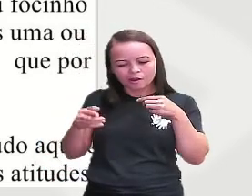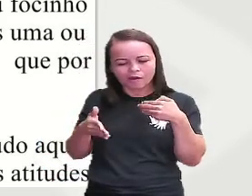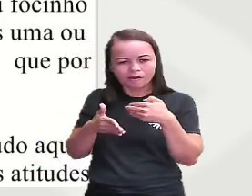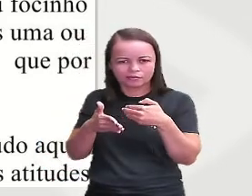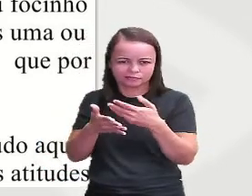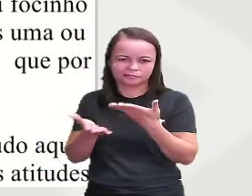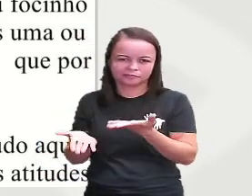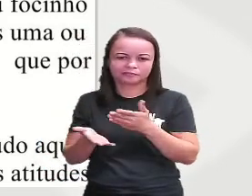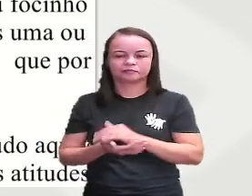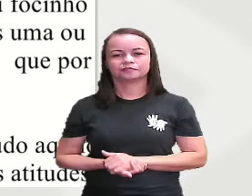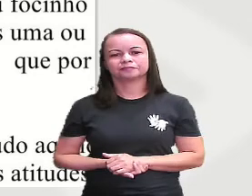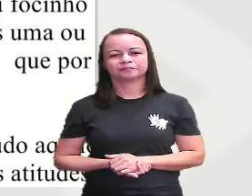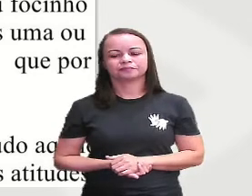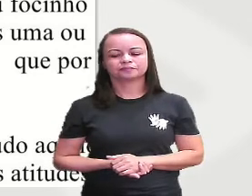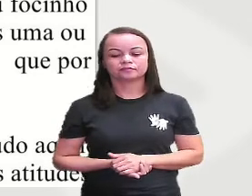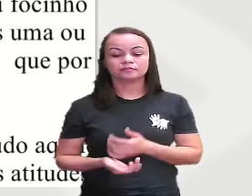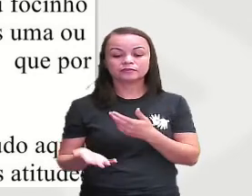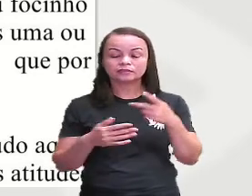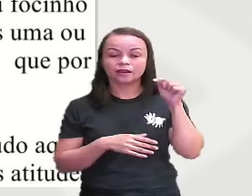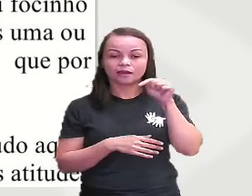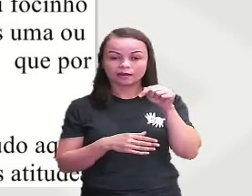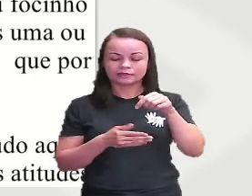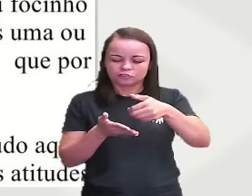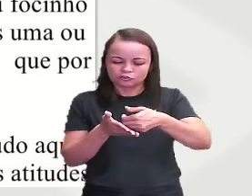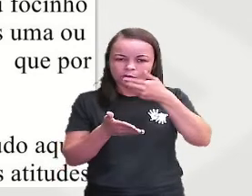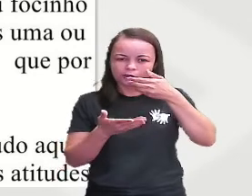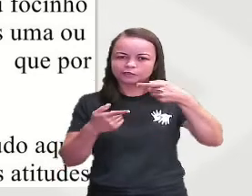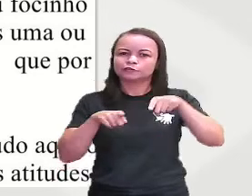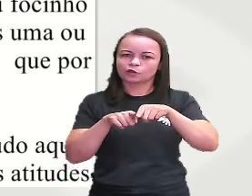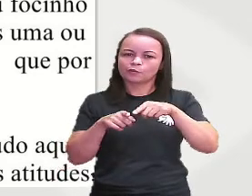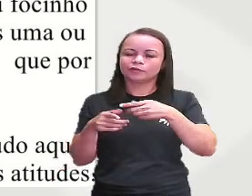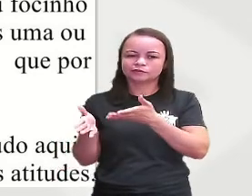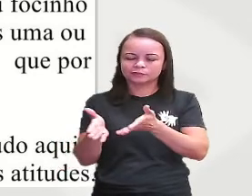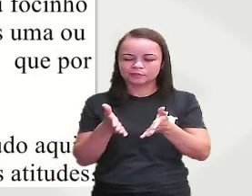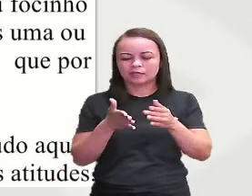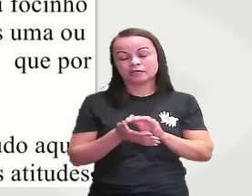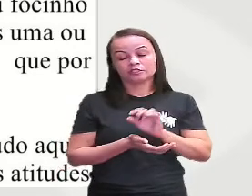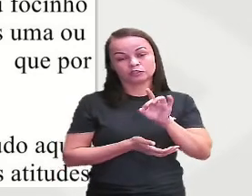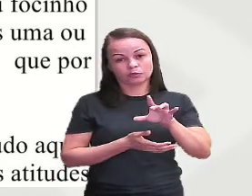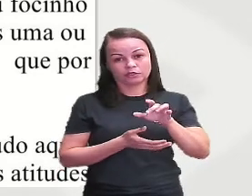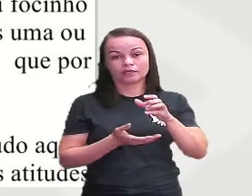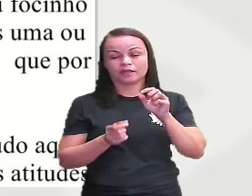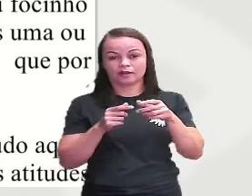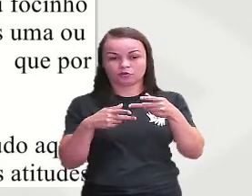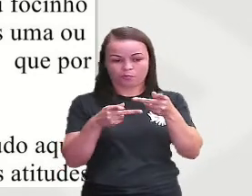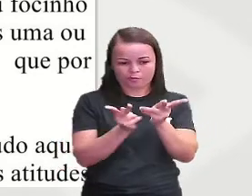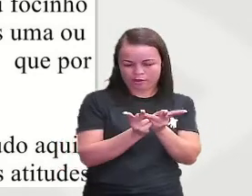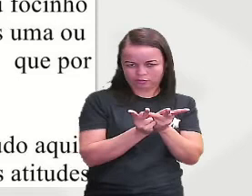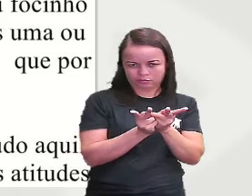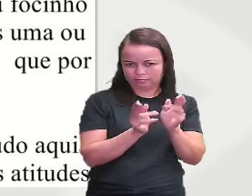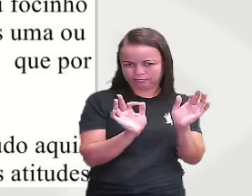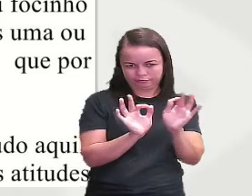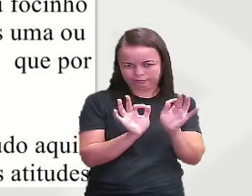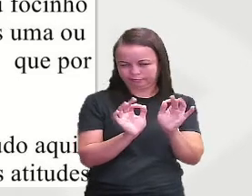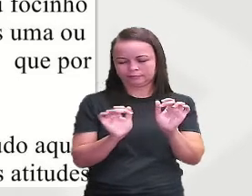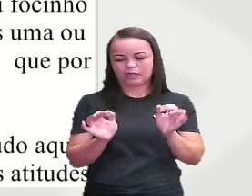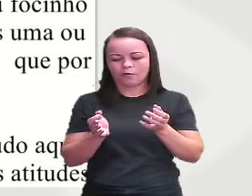ela serviu também uma sopa. Só que ao invés de usar pratos rasos, ela usou um